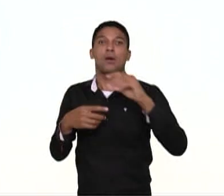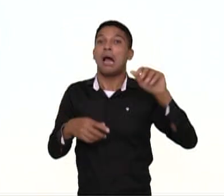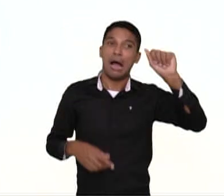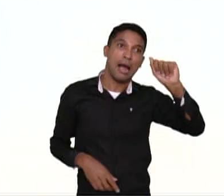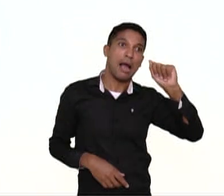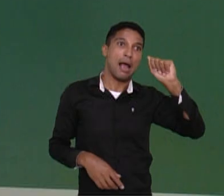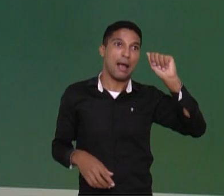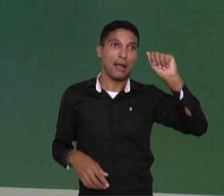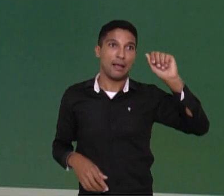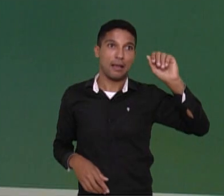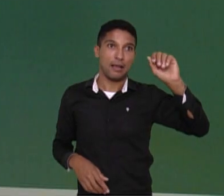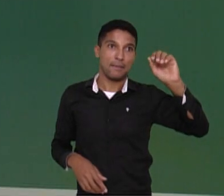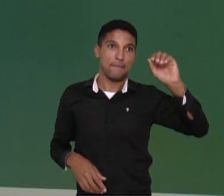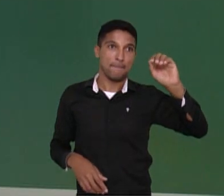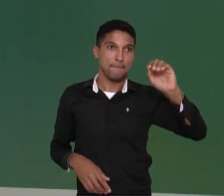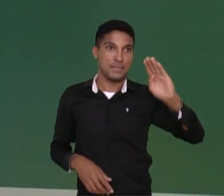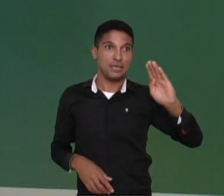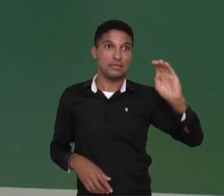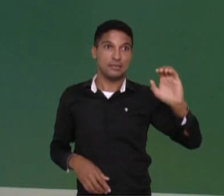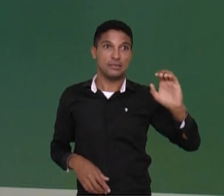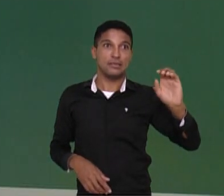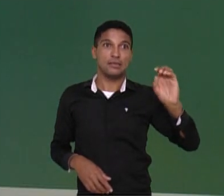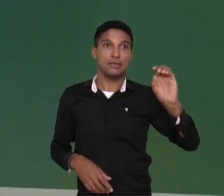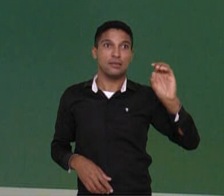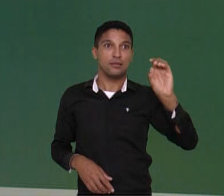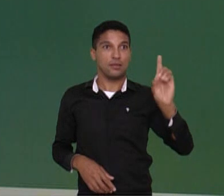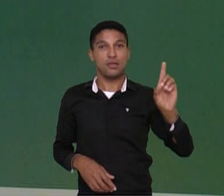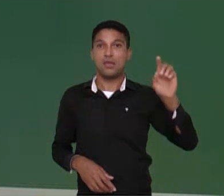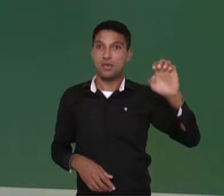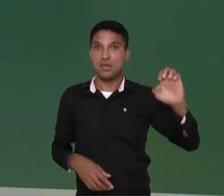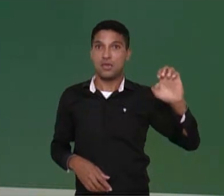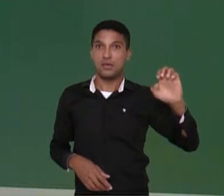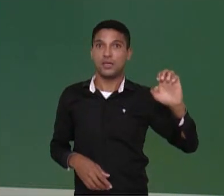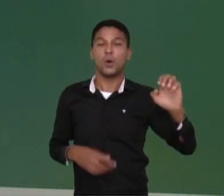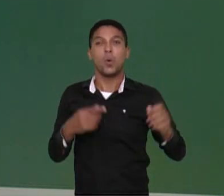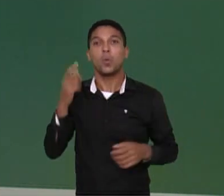34.900 ou R$